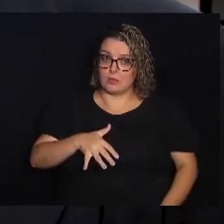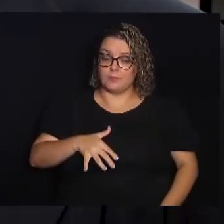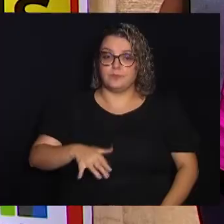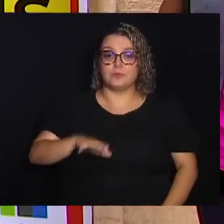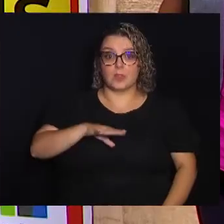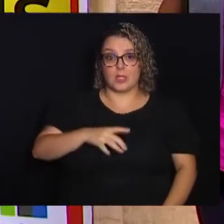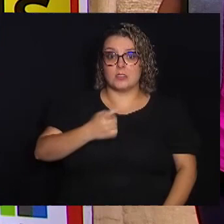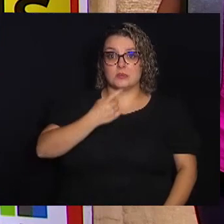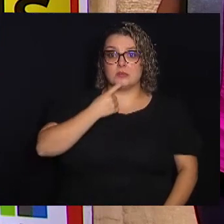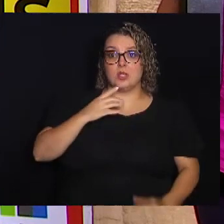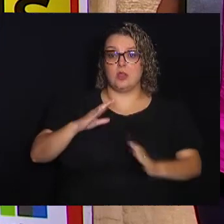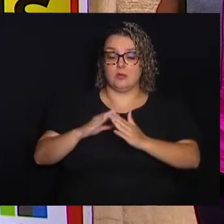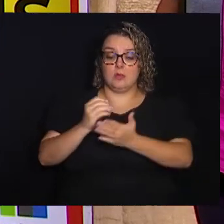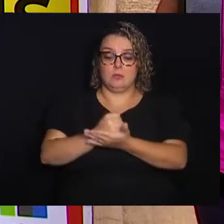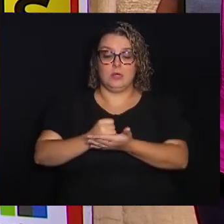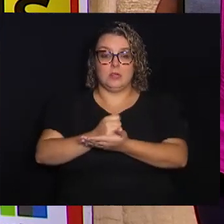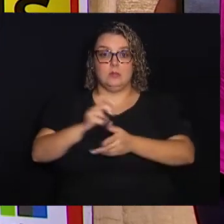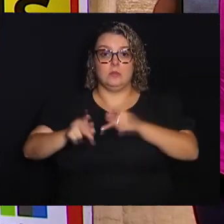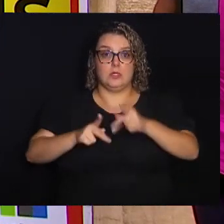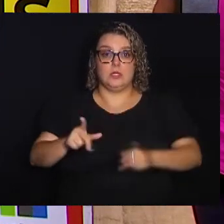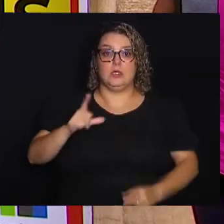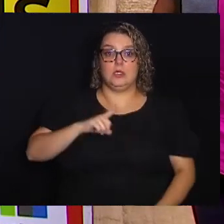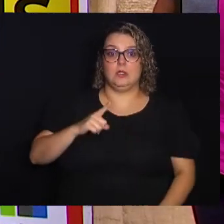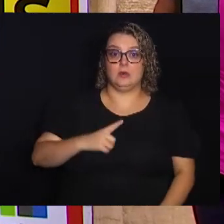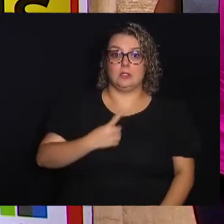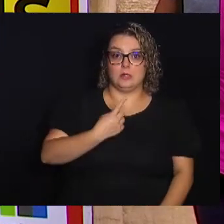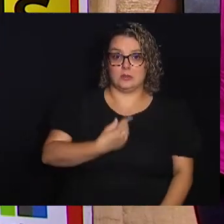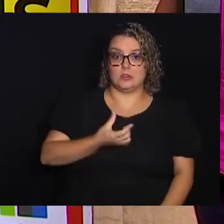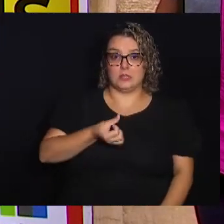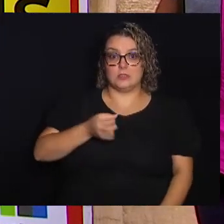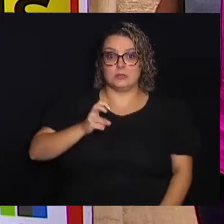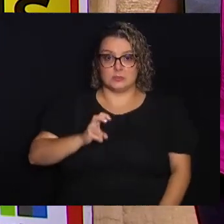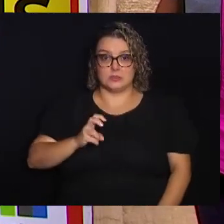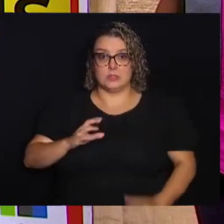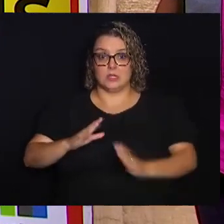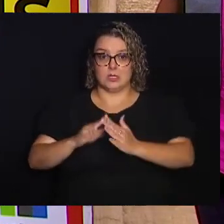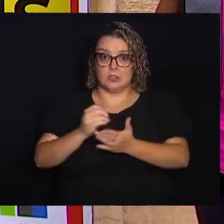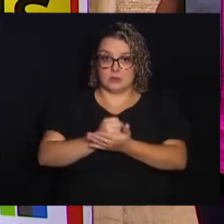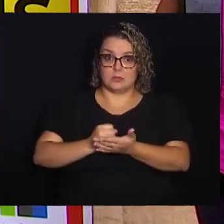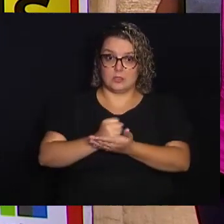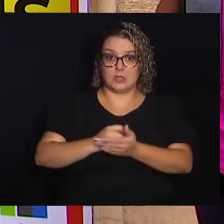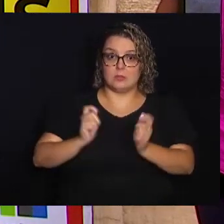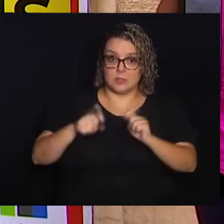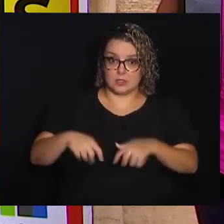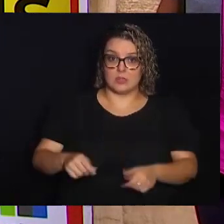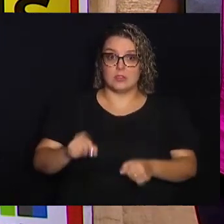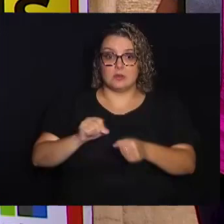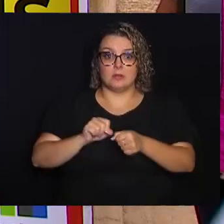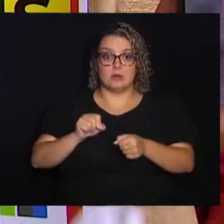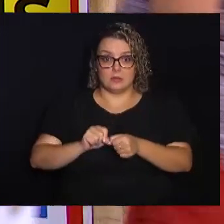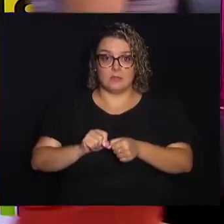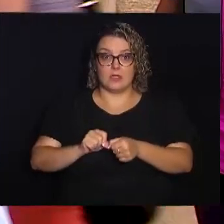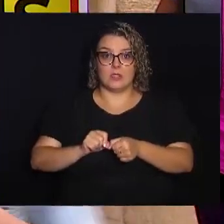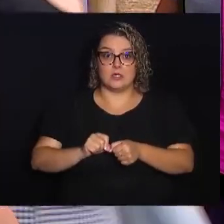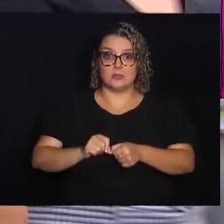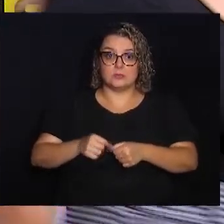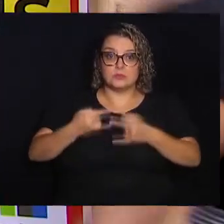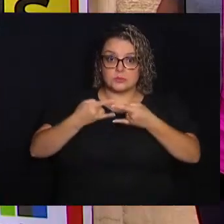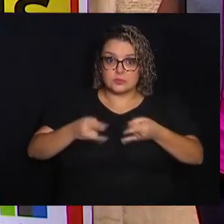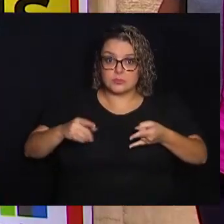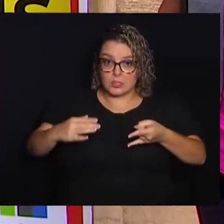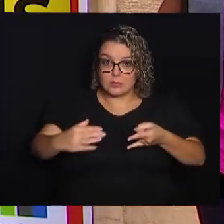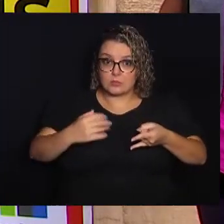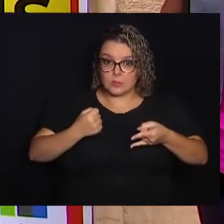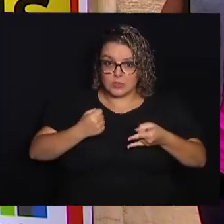dignidade menstrual. Em Campinas, o programa Farmácia Popular conta com 165 farmácias credenciadas, que realizam o serviço